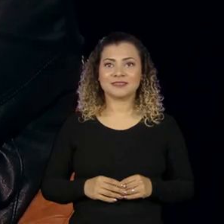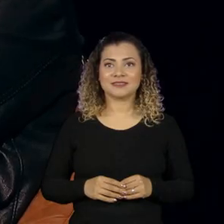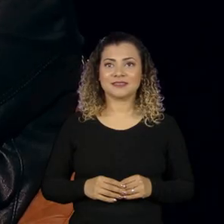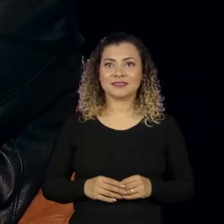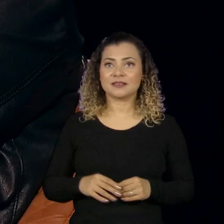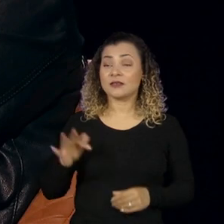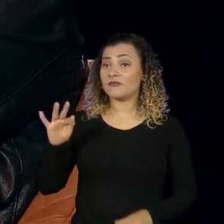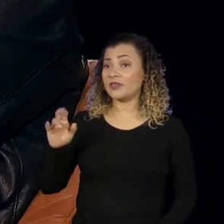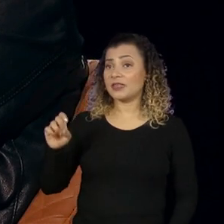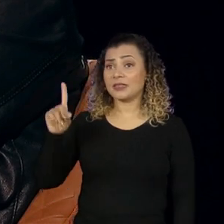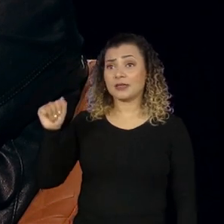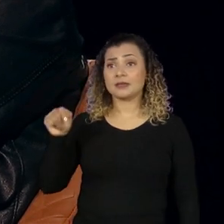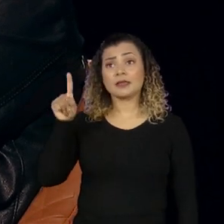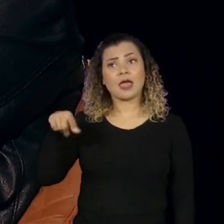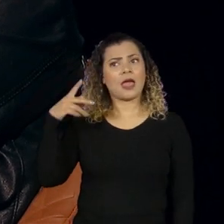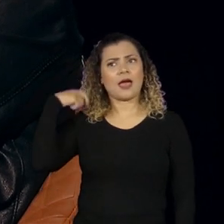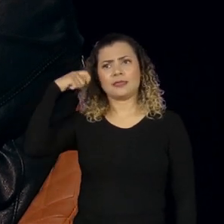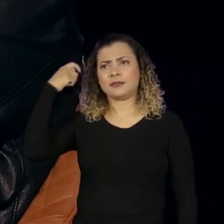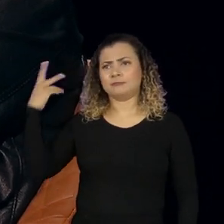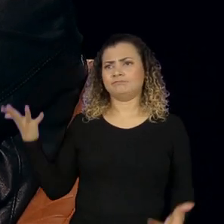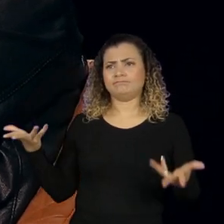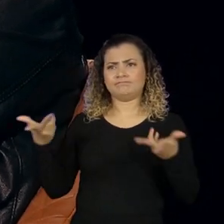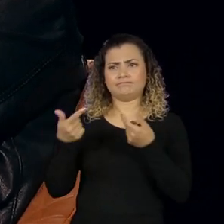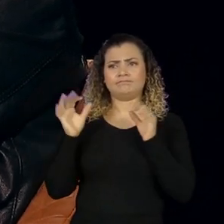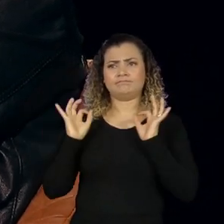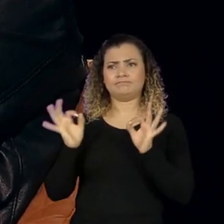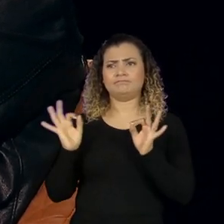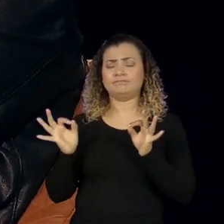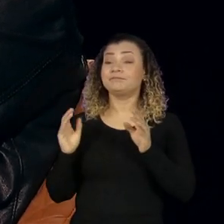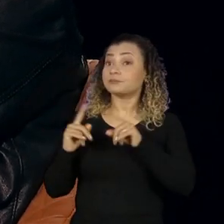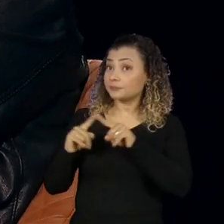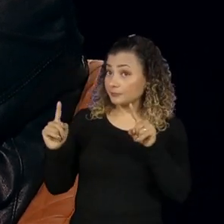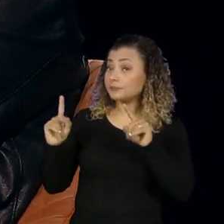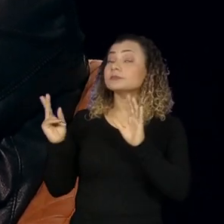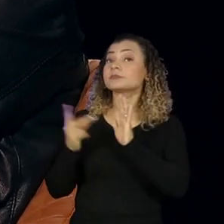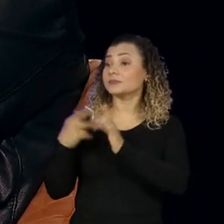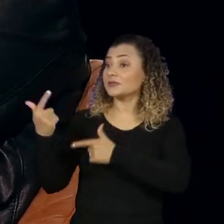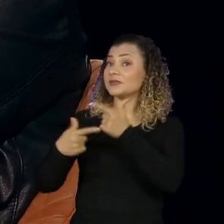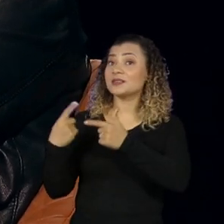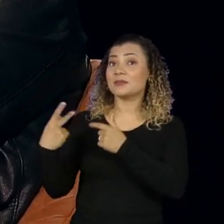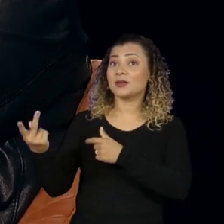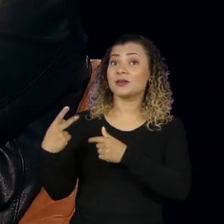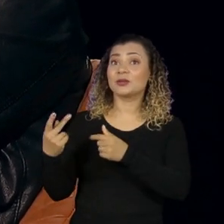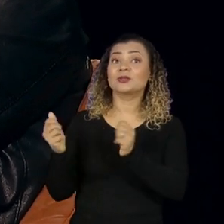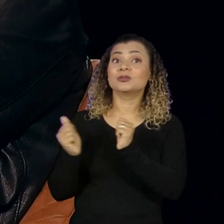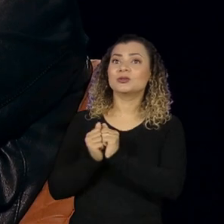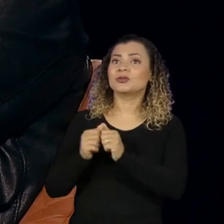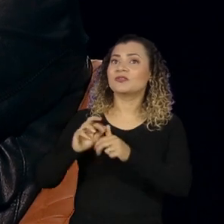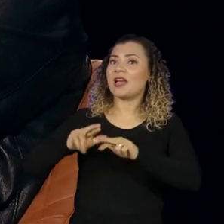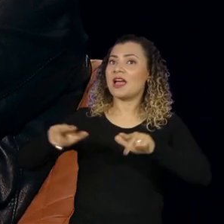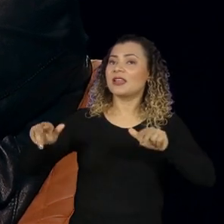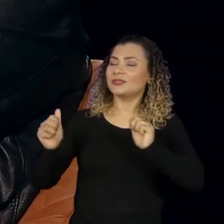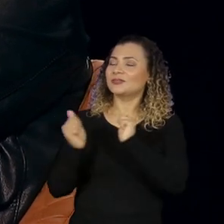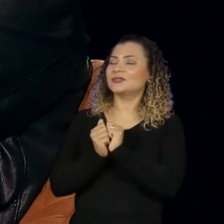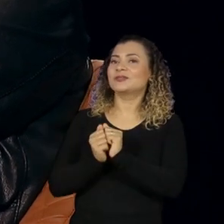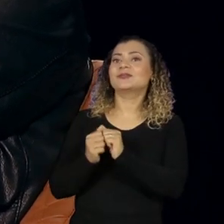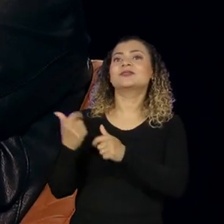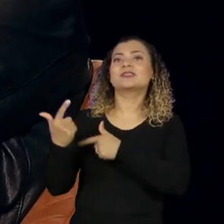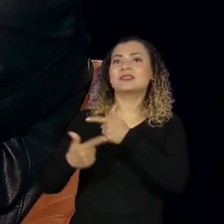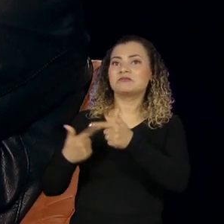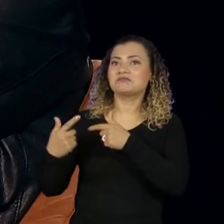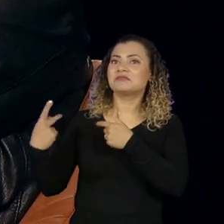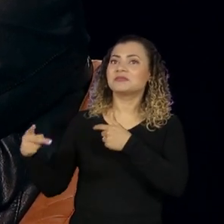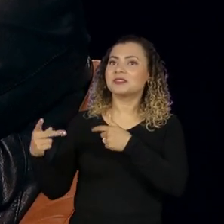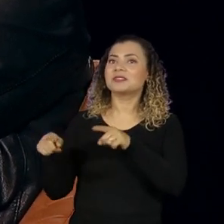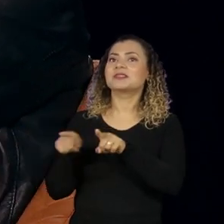Fernanda, grande atriz, né? Oh. Uma grande atriz. E a gente trabalhou muito e produziu duas mostras juntas, né? As mostras grandes do